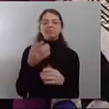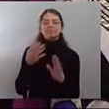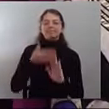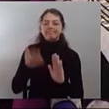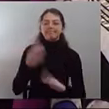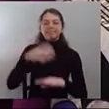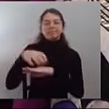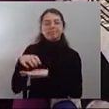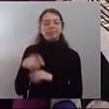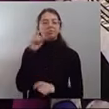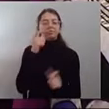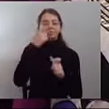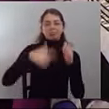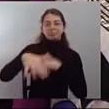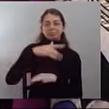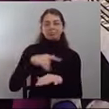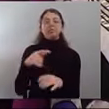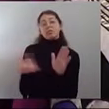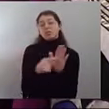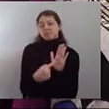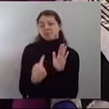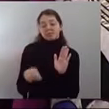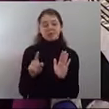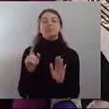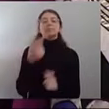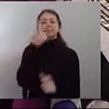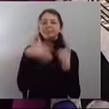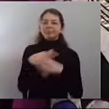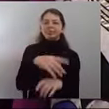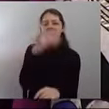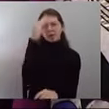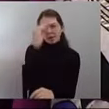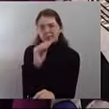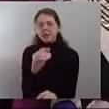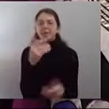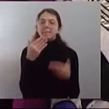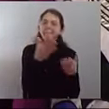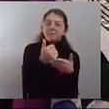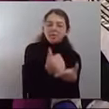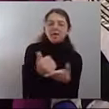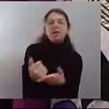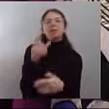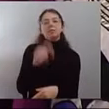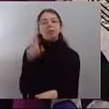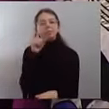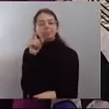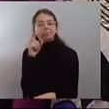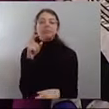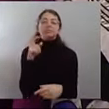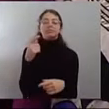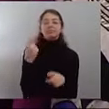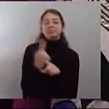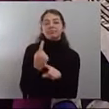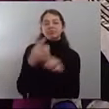como previsto na lei, que possam apoiar os nossos concidadãos de perto nestas horas difíceis e protegê-los dos efeitos adversos das